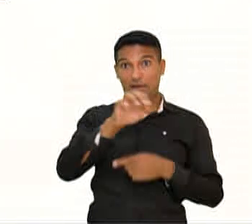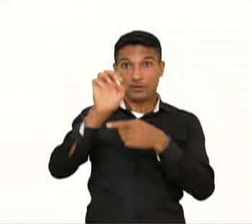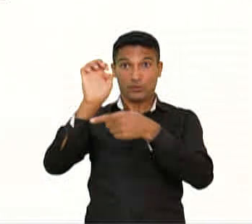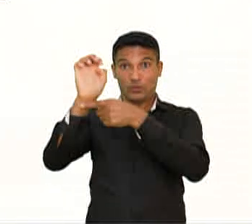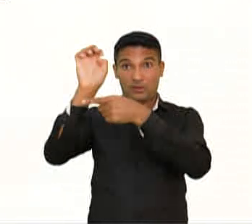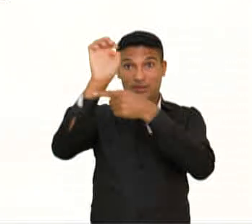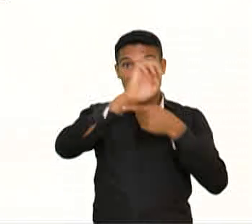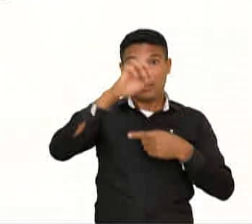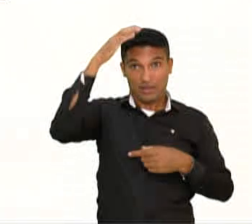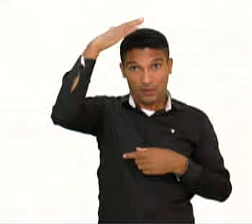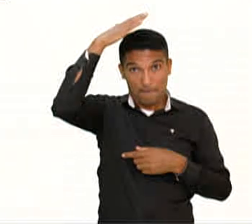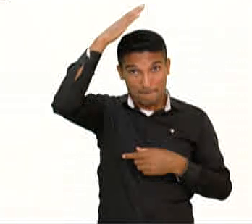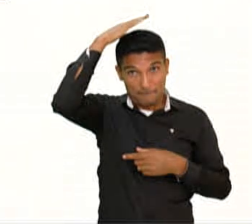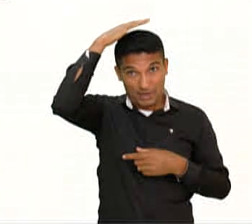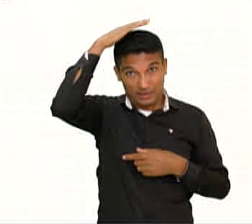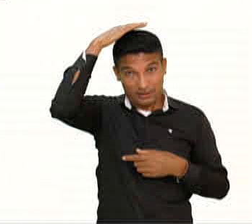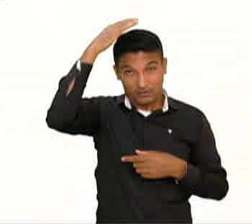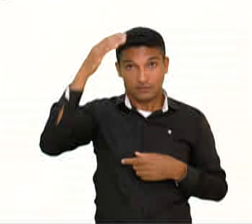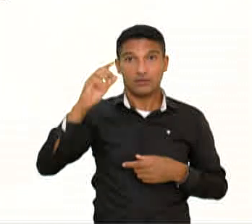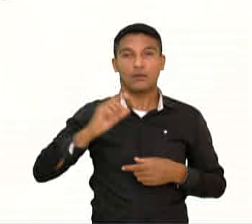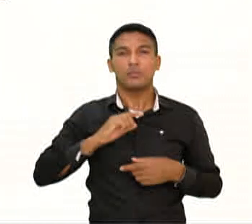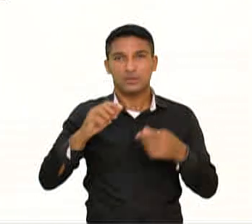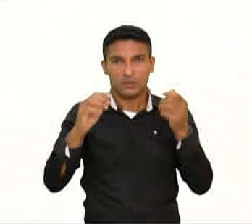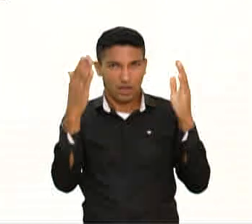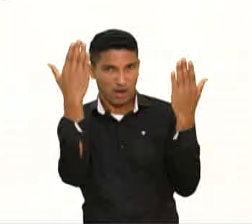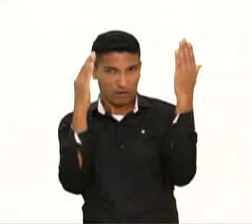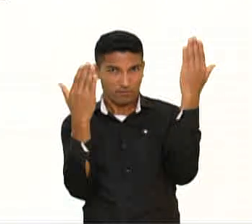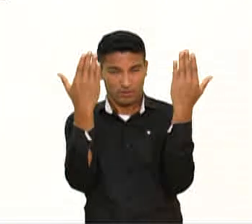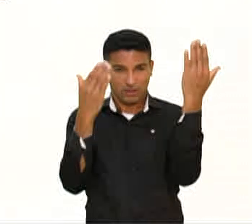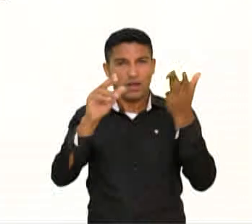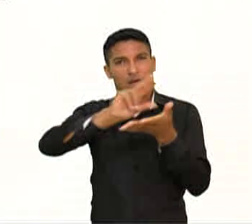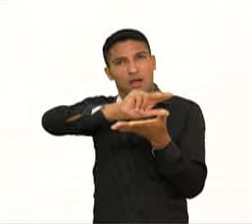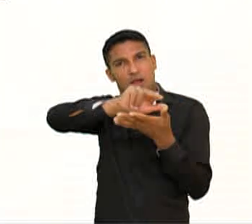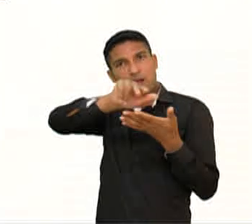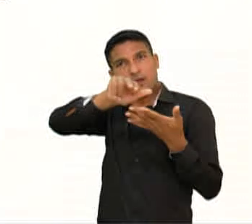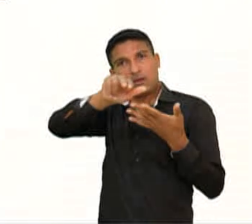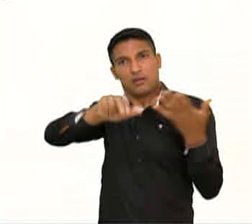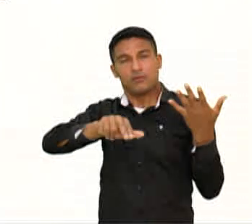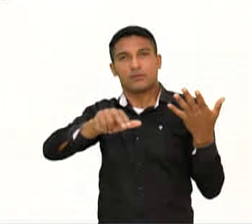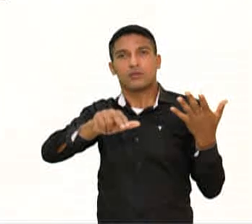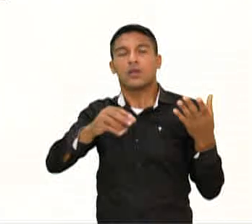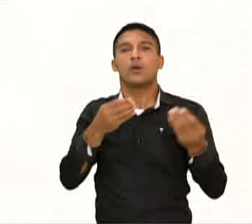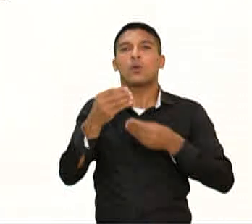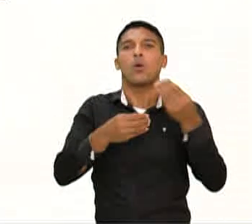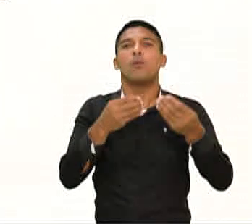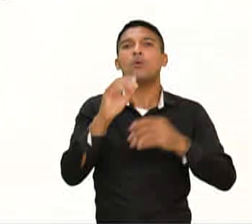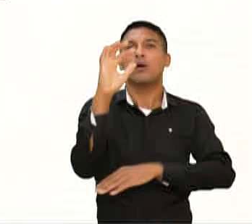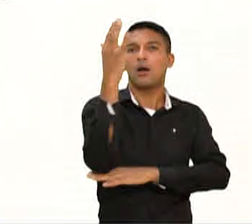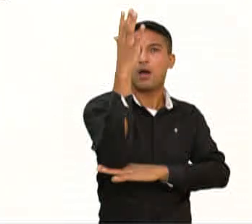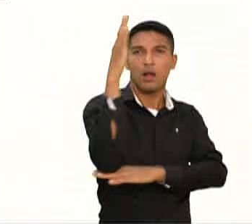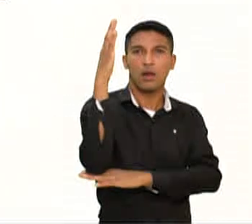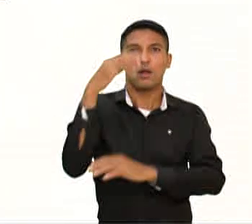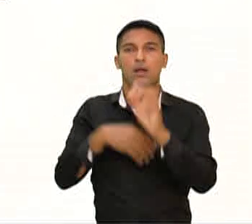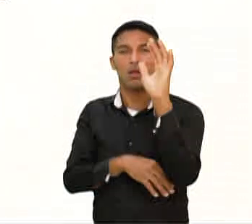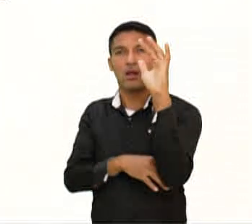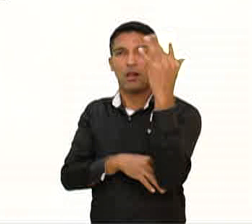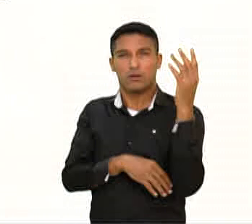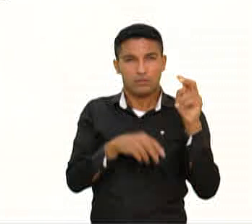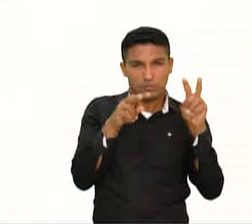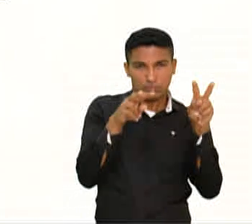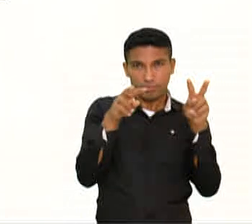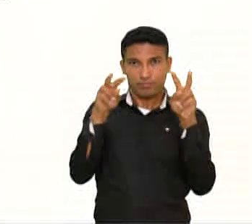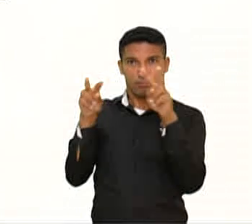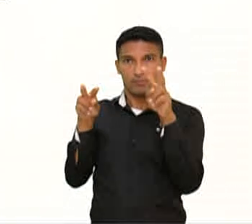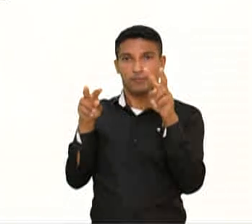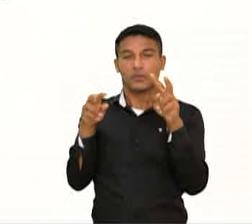necessário a realização de uma análise de elementos que compõem o arranjo paisagístico do estado. Sobre a geografia do estado do